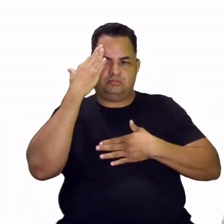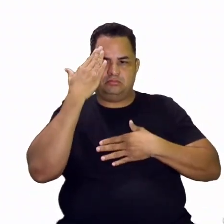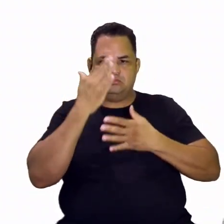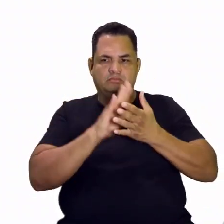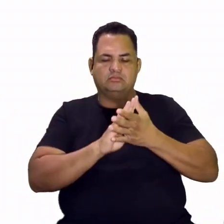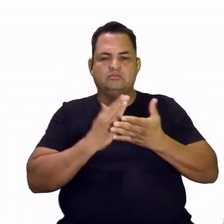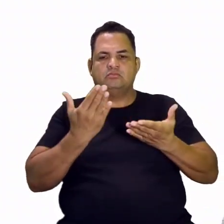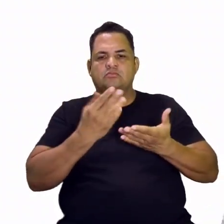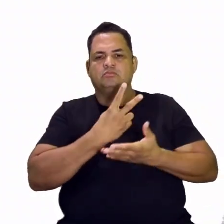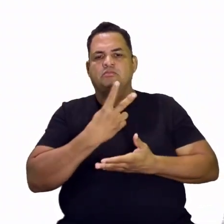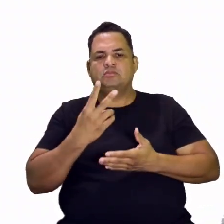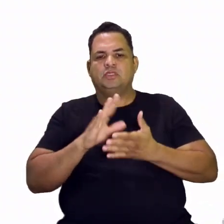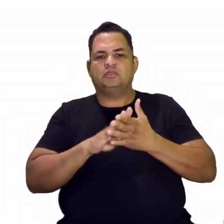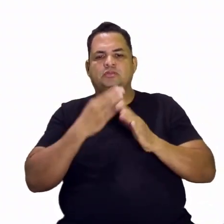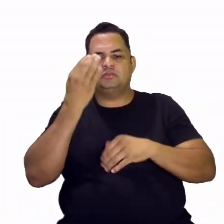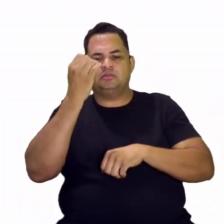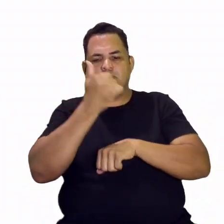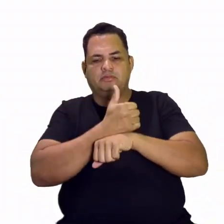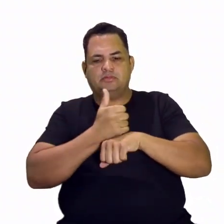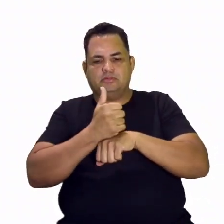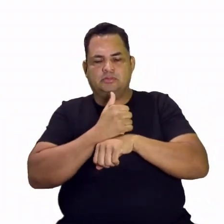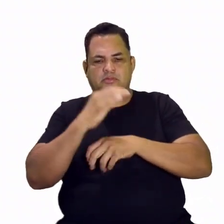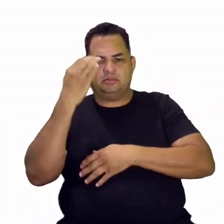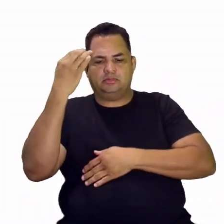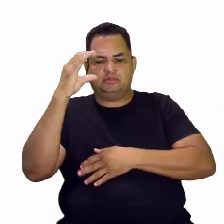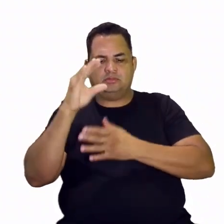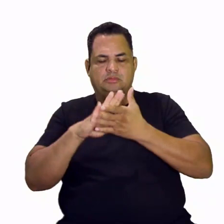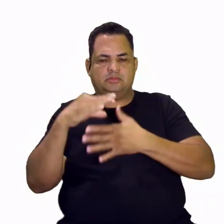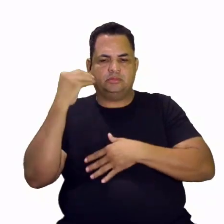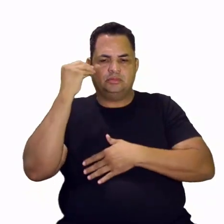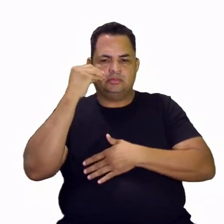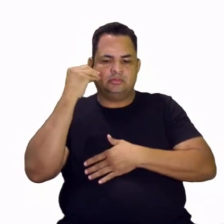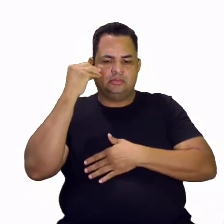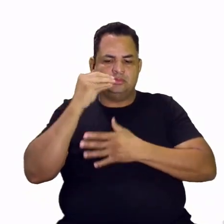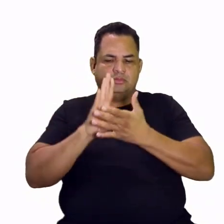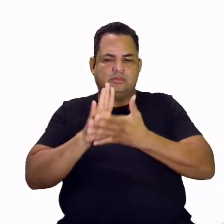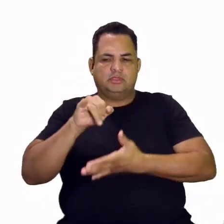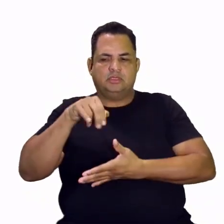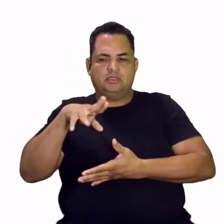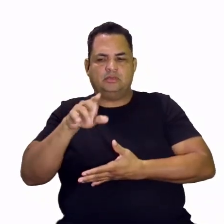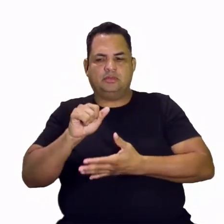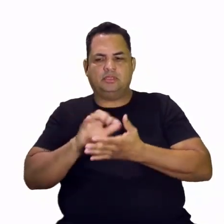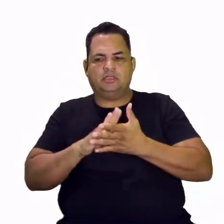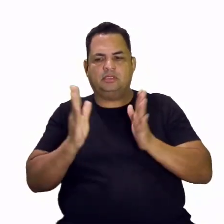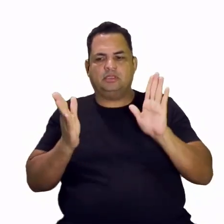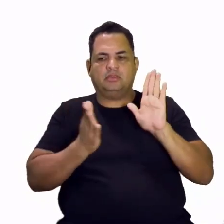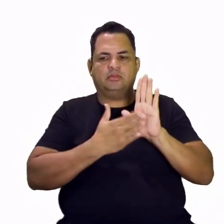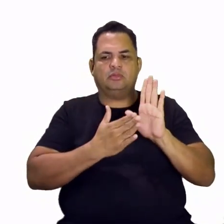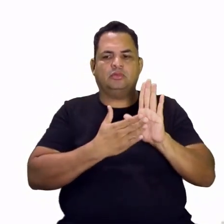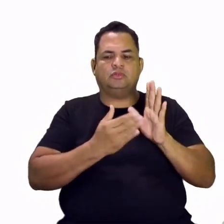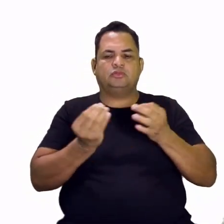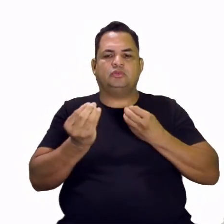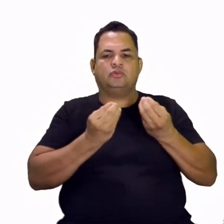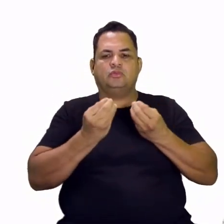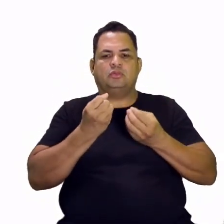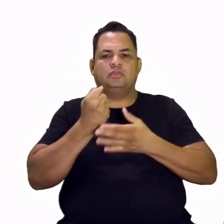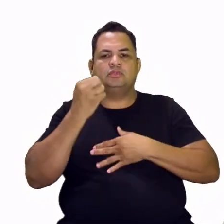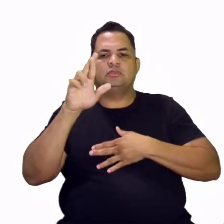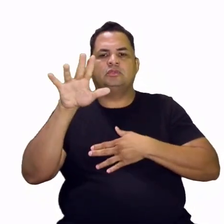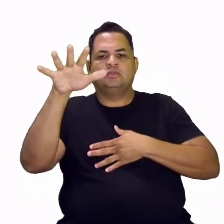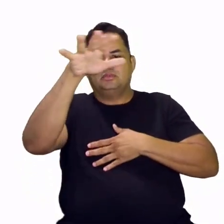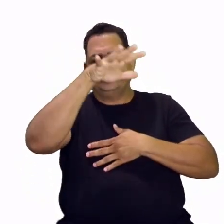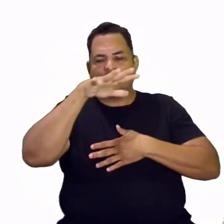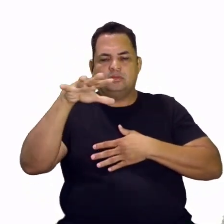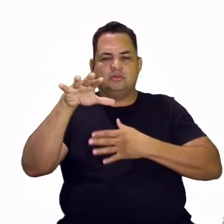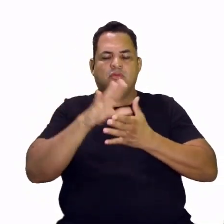Oparin Haldane, e aí teve o experimento de Miller, que comprovou como era essa atmosfera e